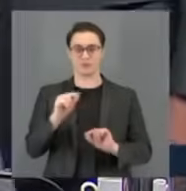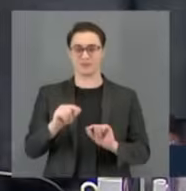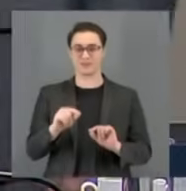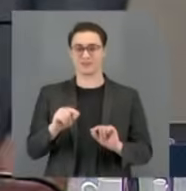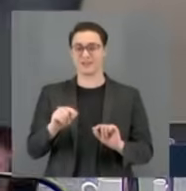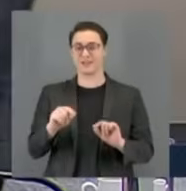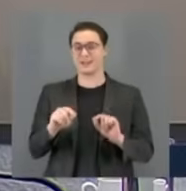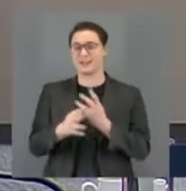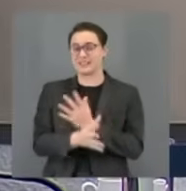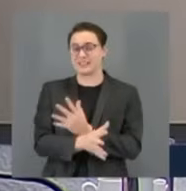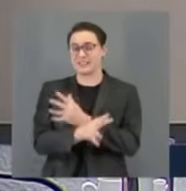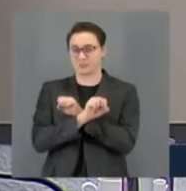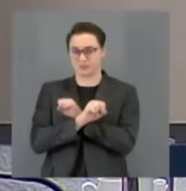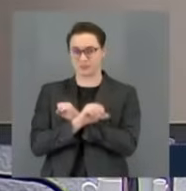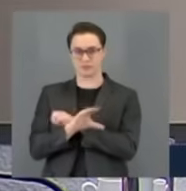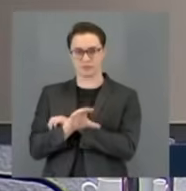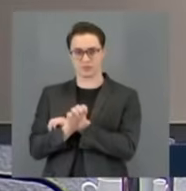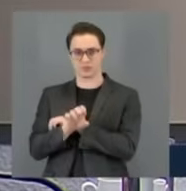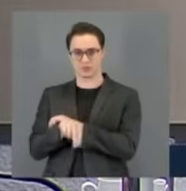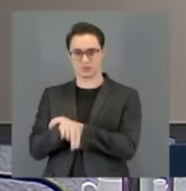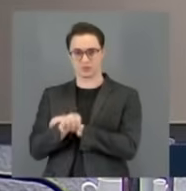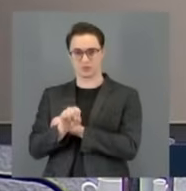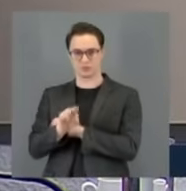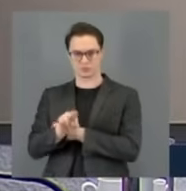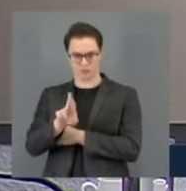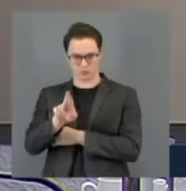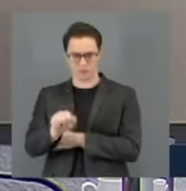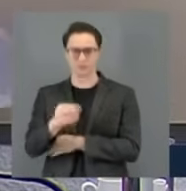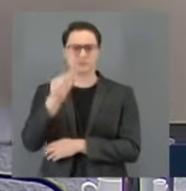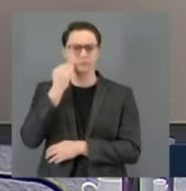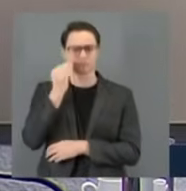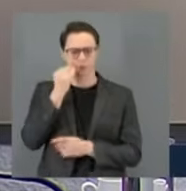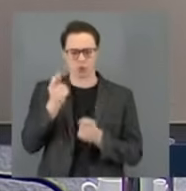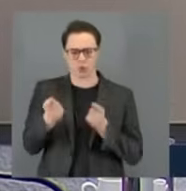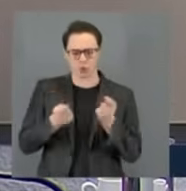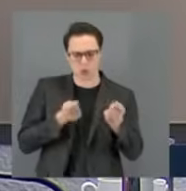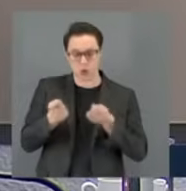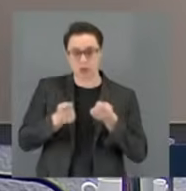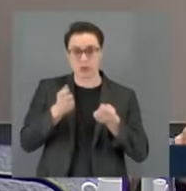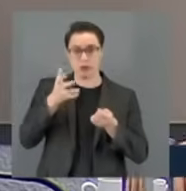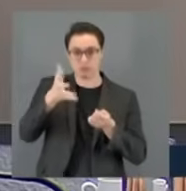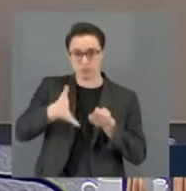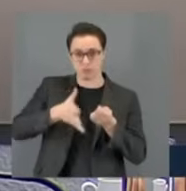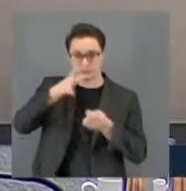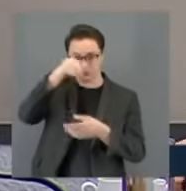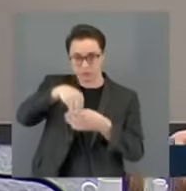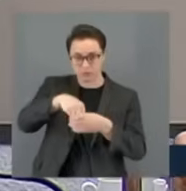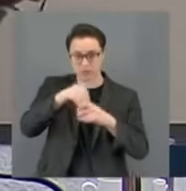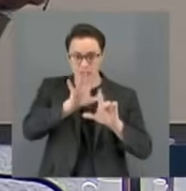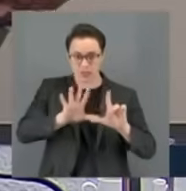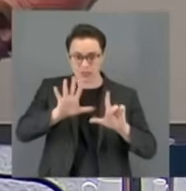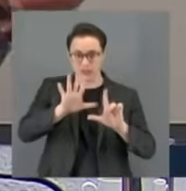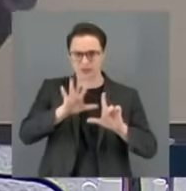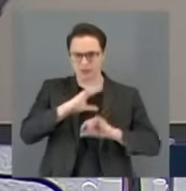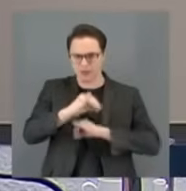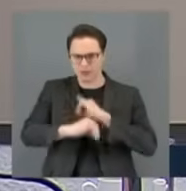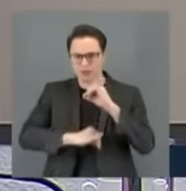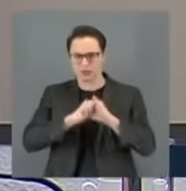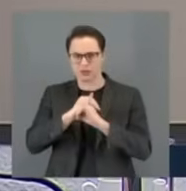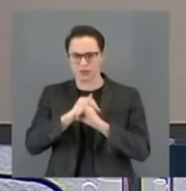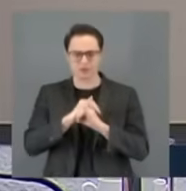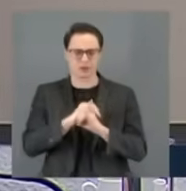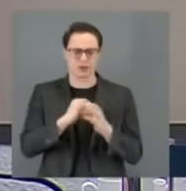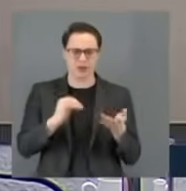censura, a tentativa de controlar o discurso na internet não vem apenas